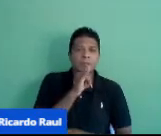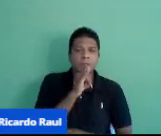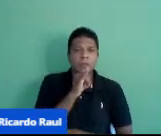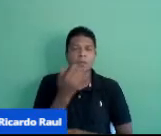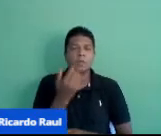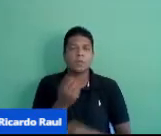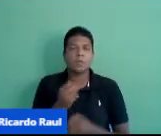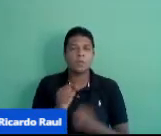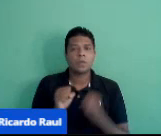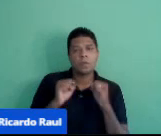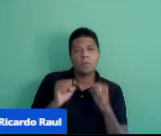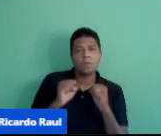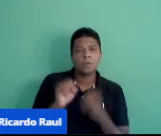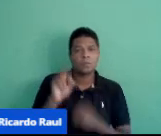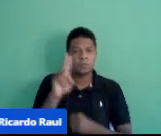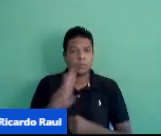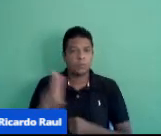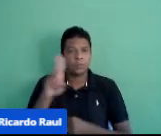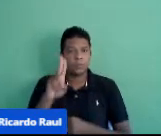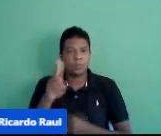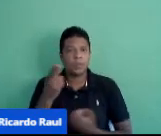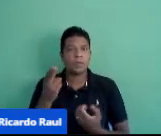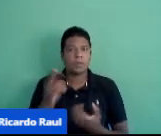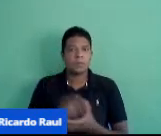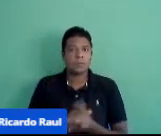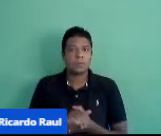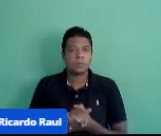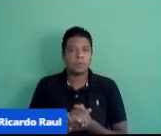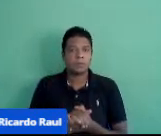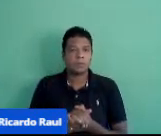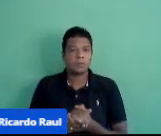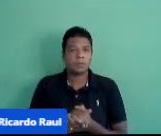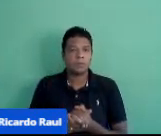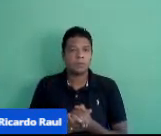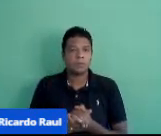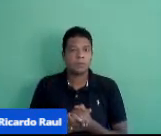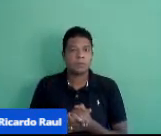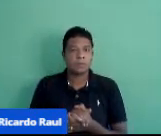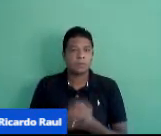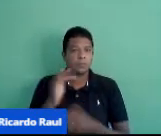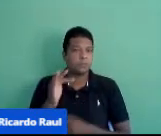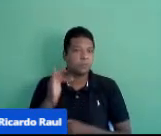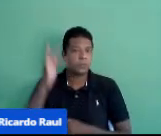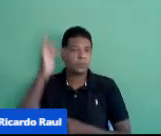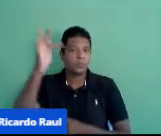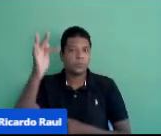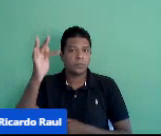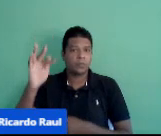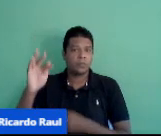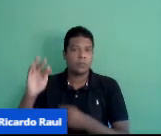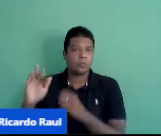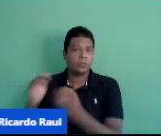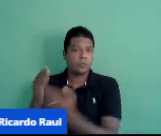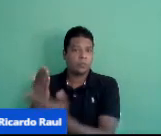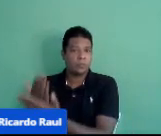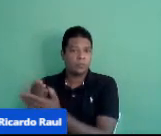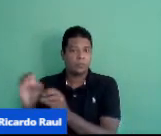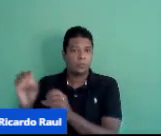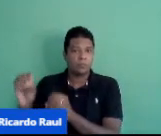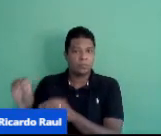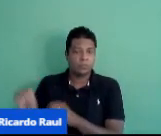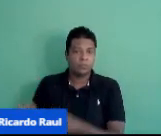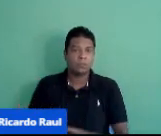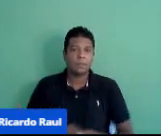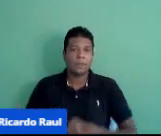né? Como que aquilo ali me afeta de maneira que eu possa, talvez, levar isso para a minha prática, levar isso para a minha sala de aula. Ok? Próximo slide,